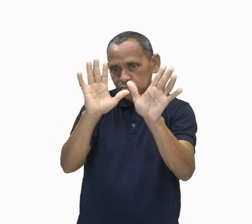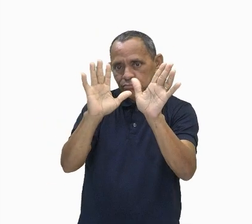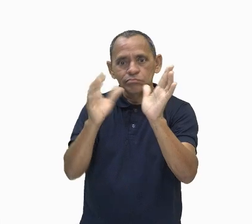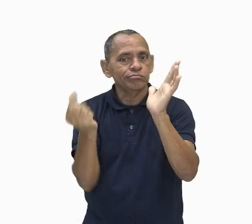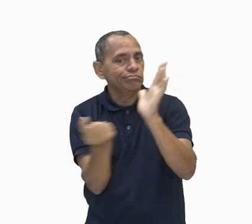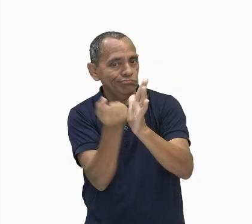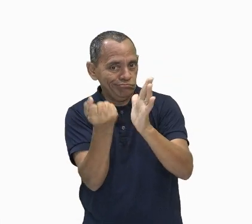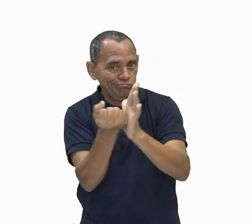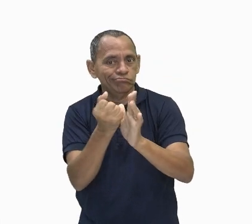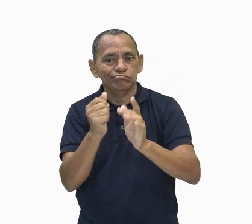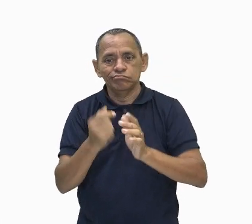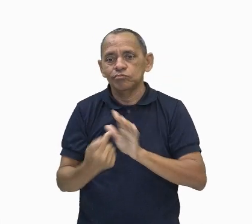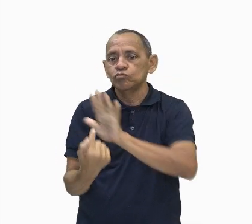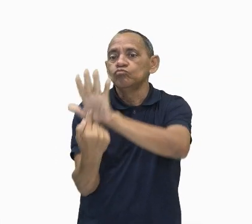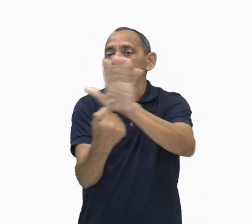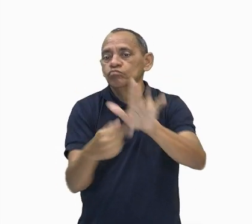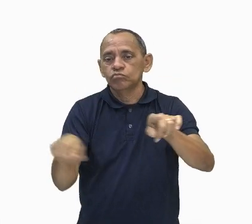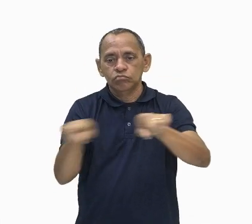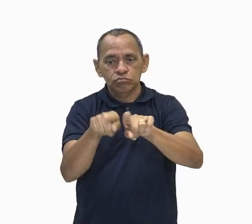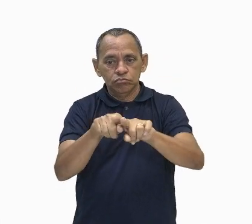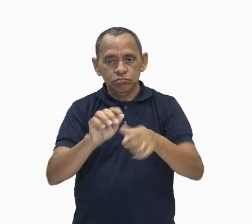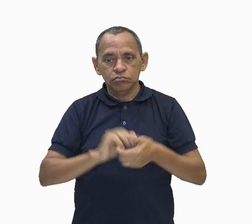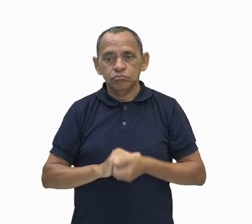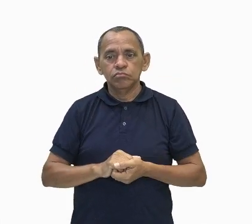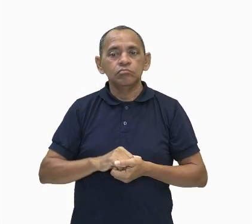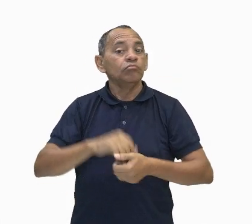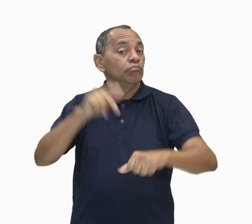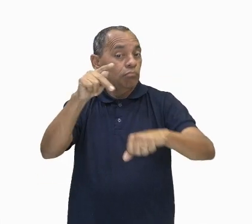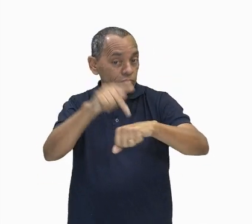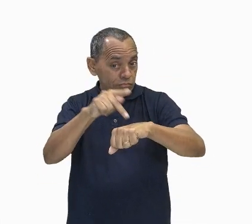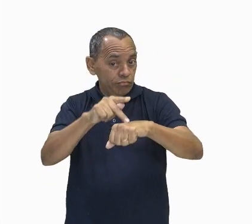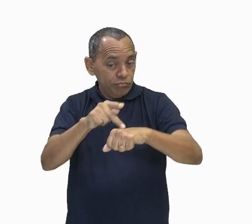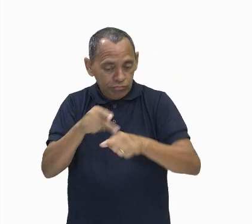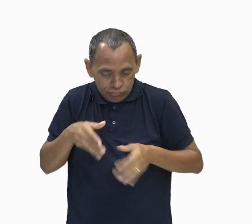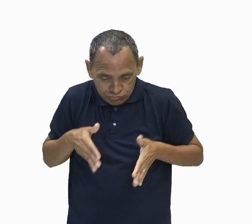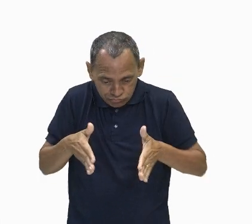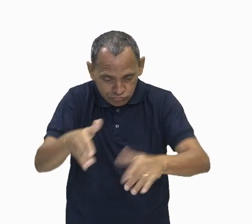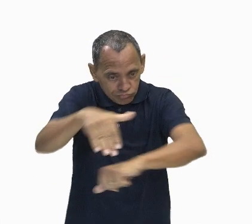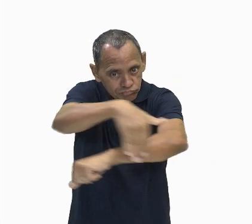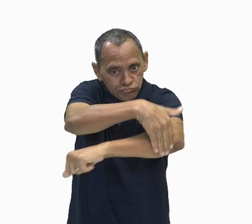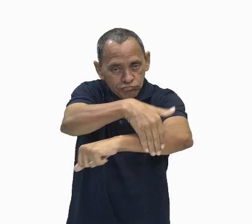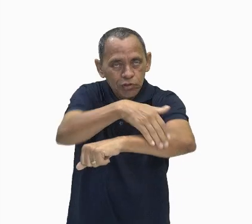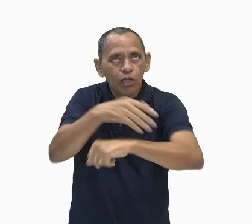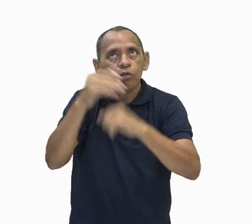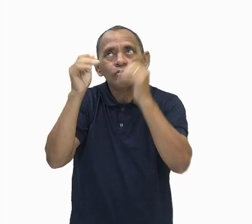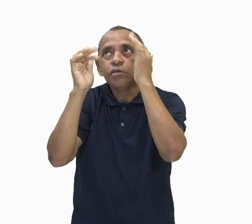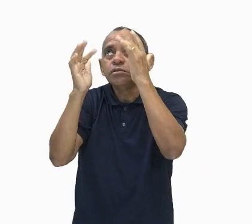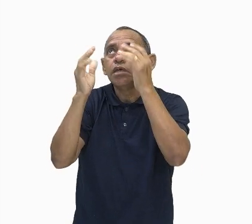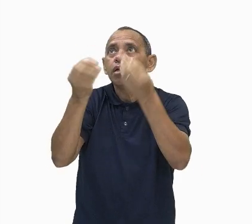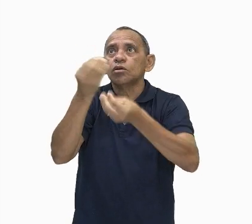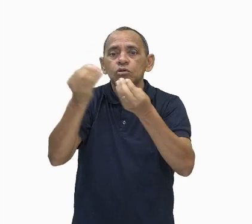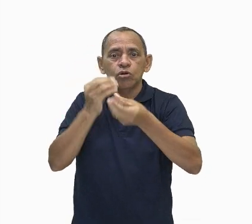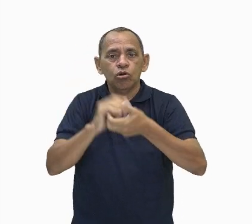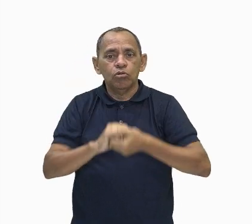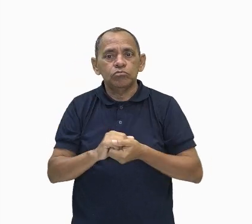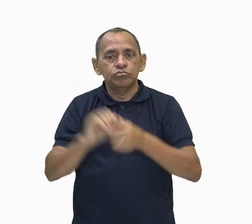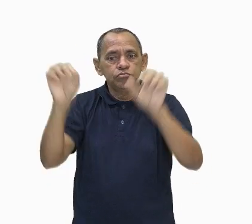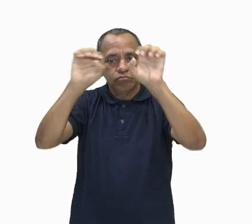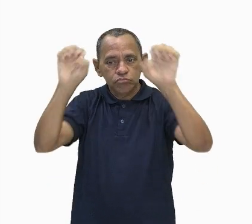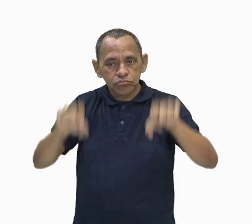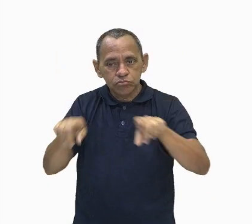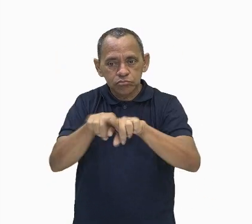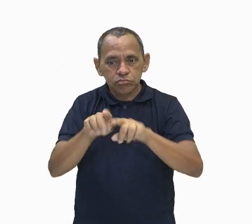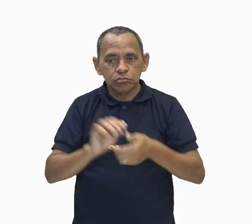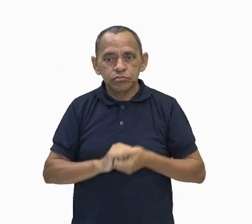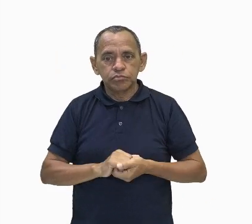que está evidente. Que havia uma pedra no meio do caminho. E aí você vai pensar na pedra, aquela estrutura e tudo mais. E essa pedra